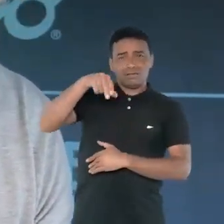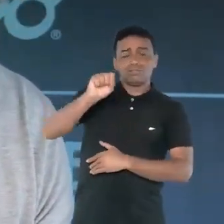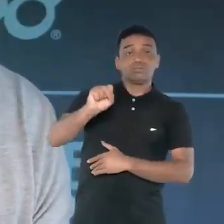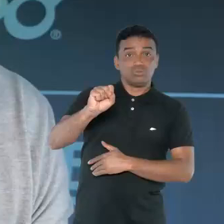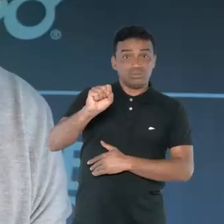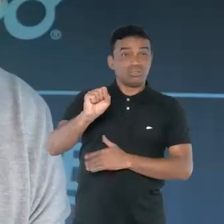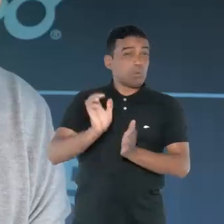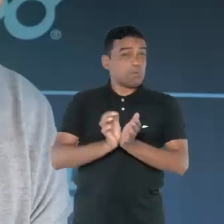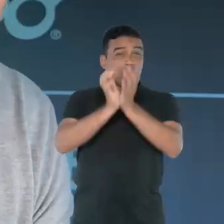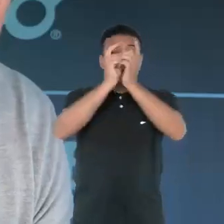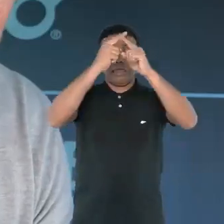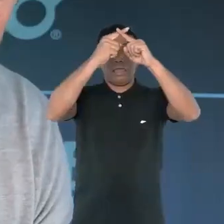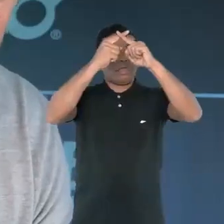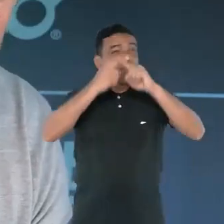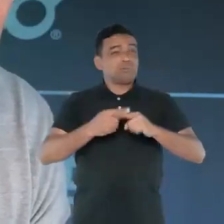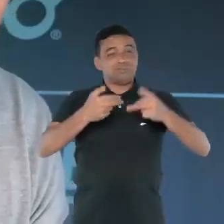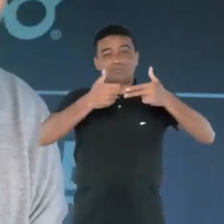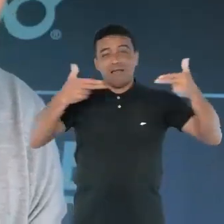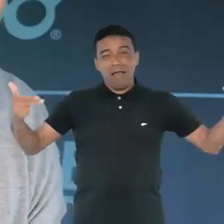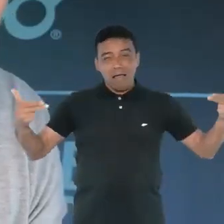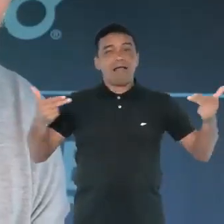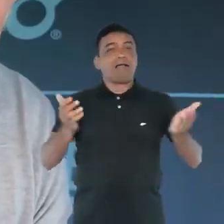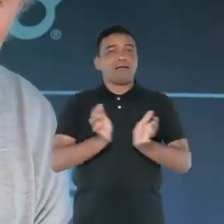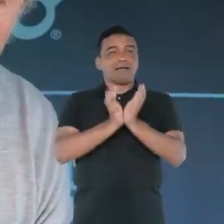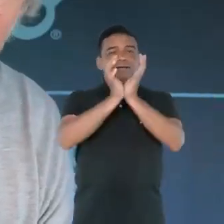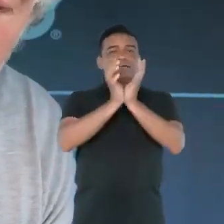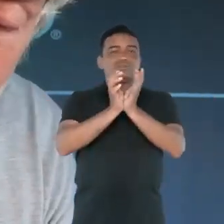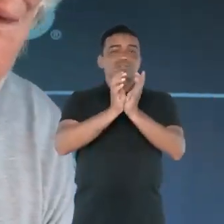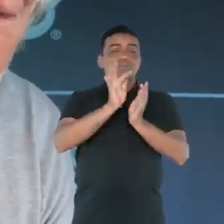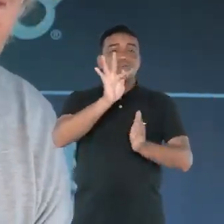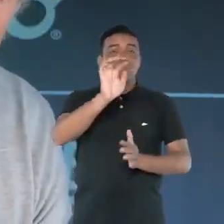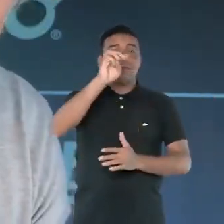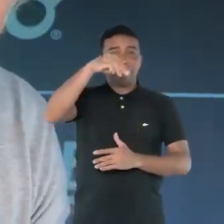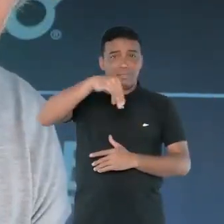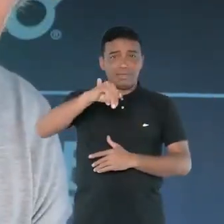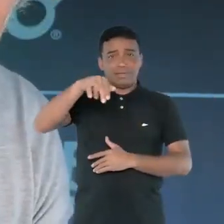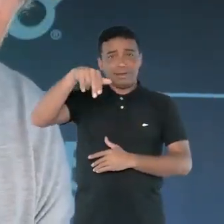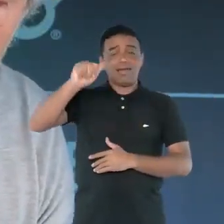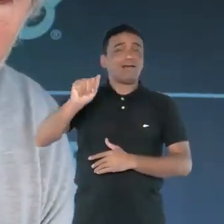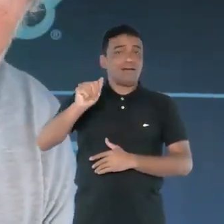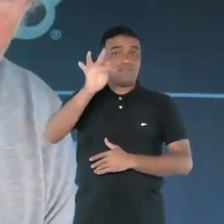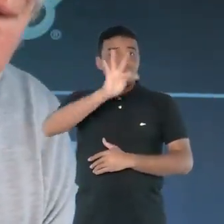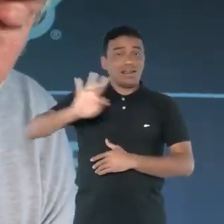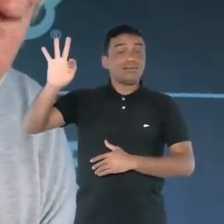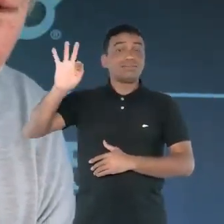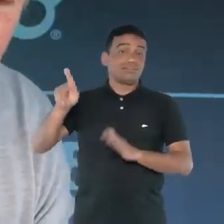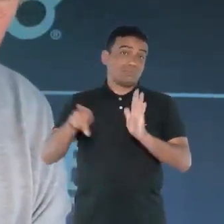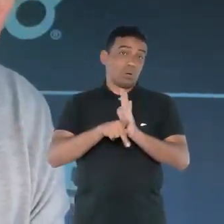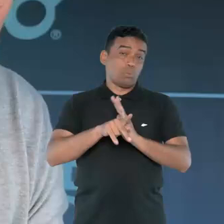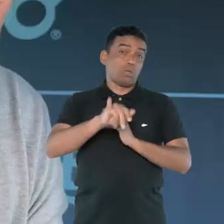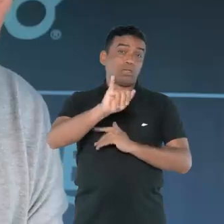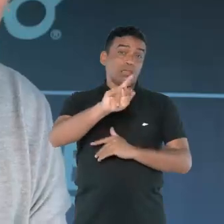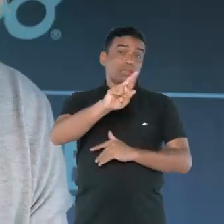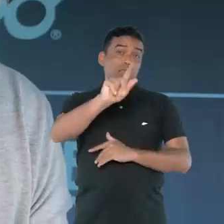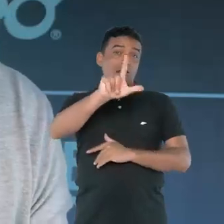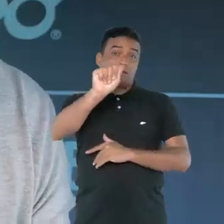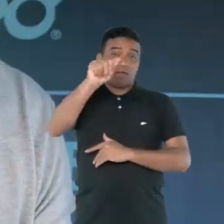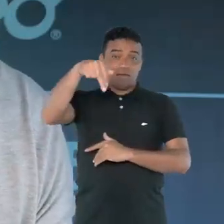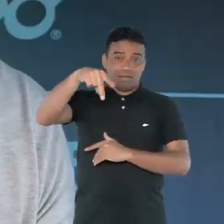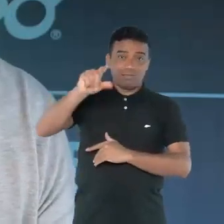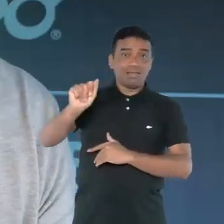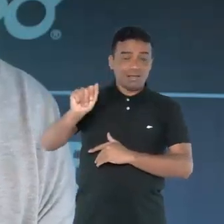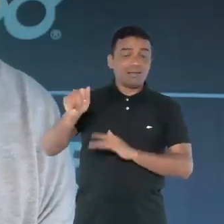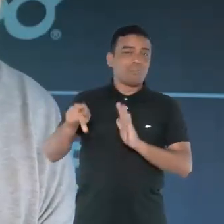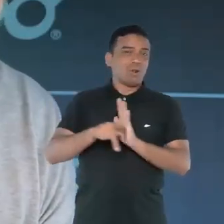ainda finalistas de prêmios internacionais como o Femina, França, o Impact Dublin, na Irlanda, e o Antigo Portugal